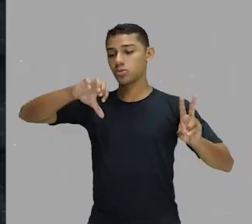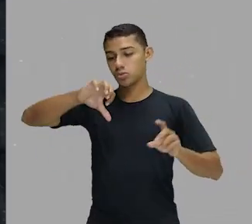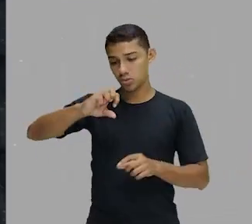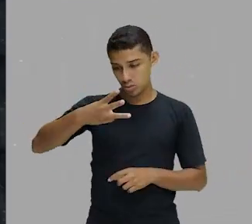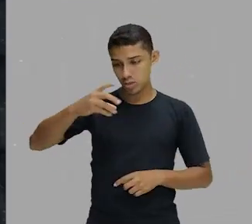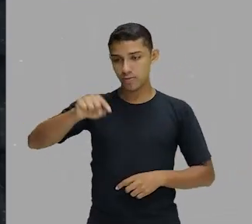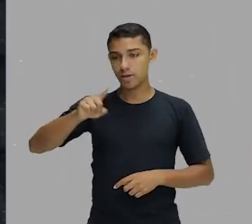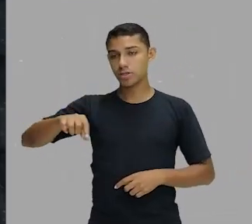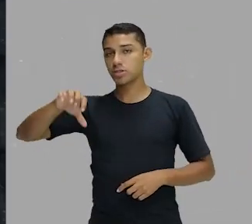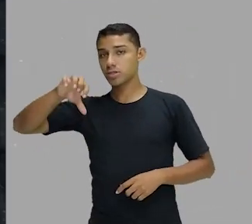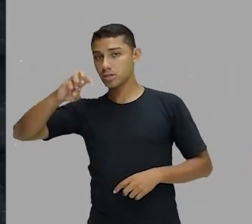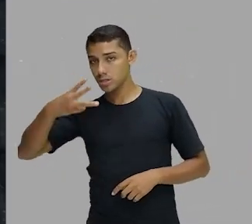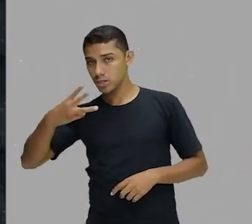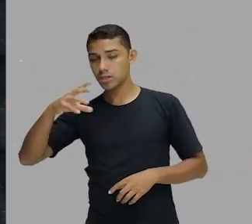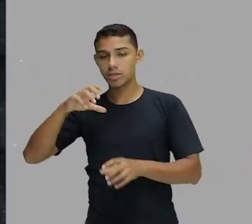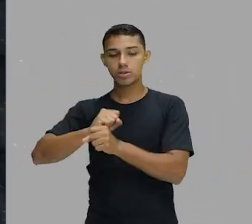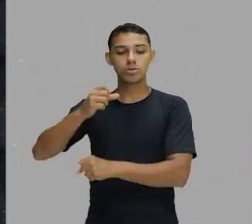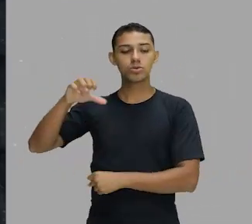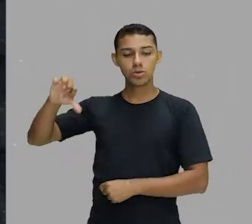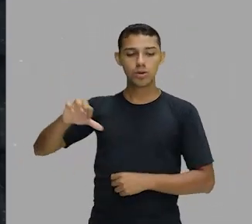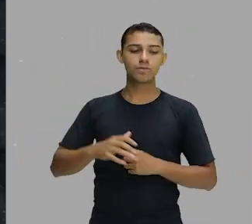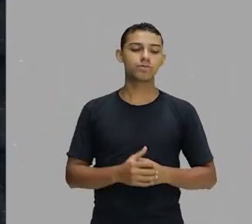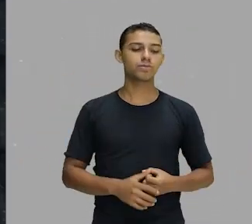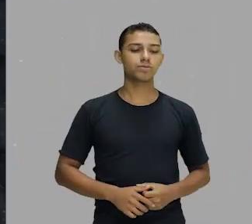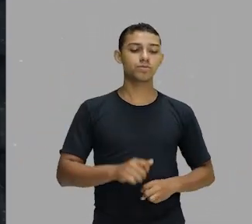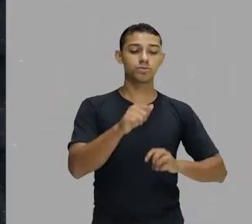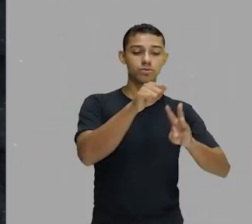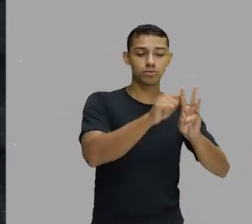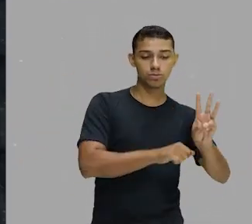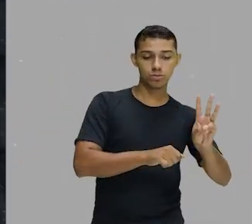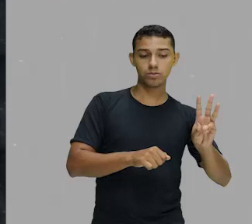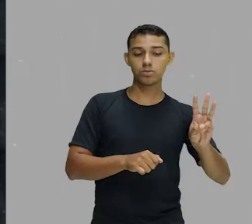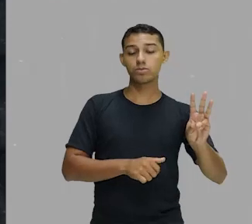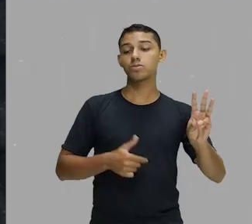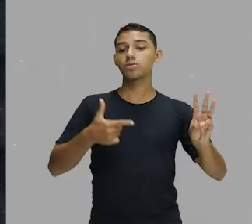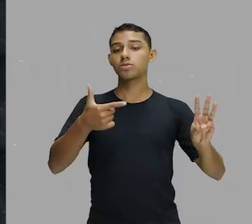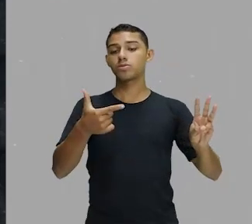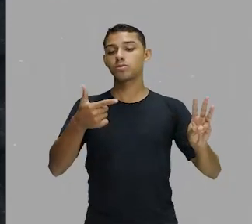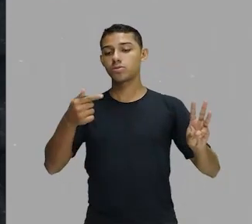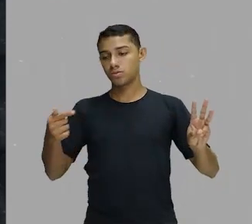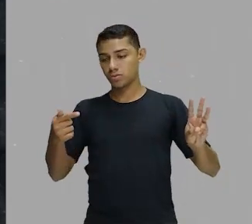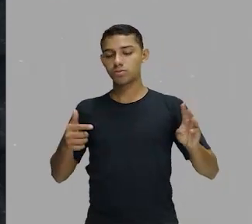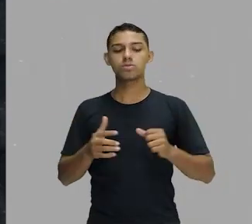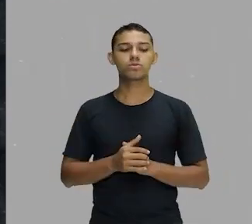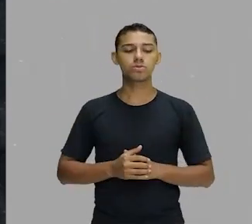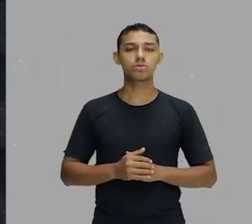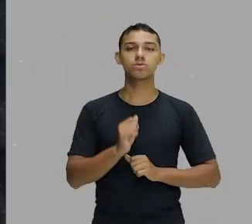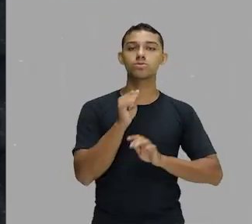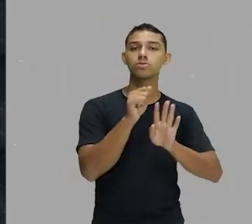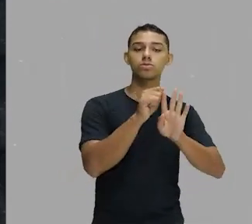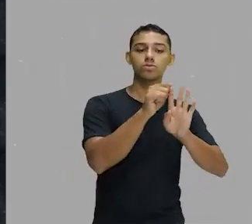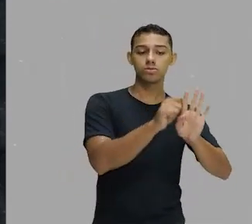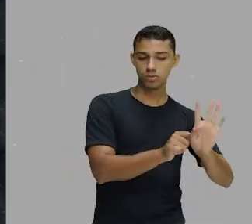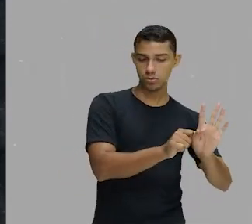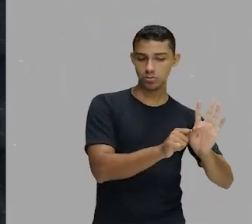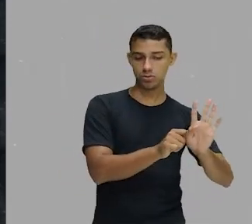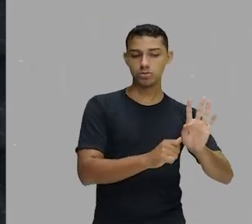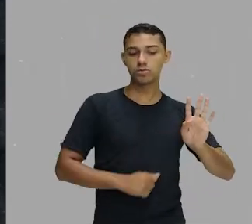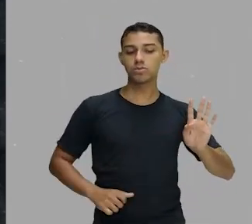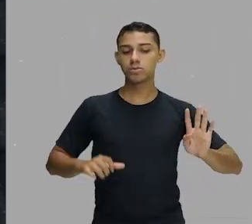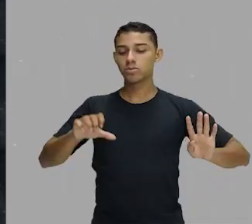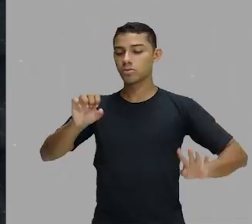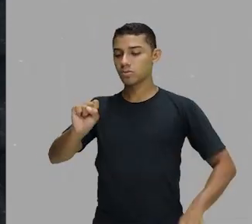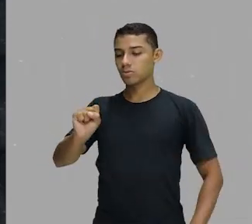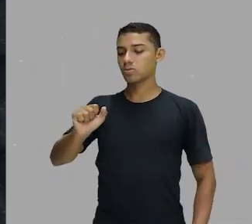3, 9. Após o terceiro mês, 9 vezes 3, 27. Após o quarto